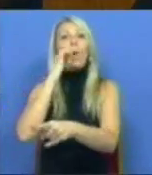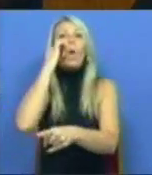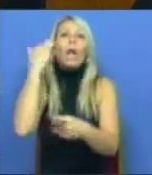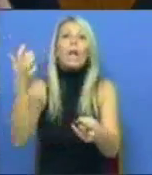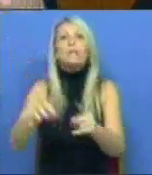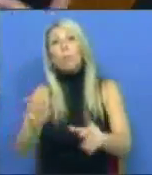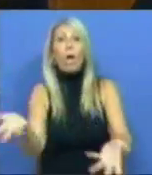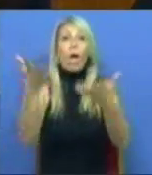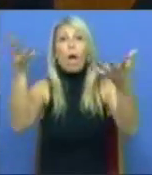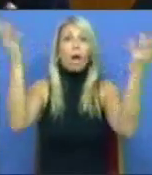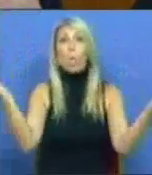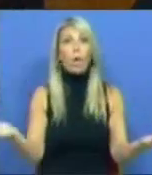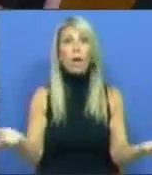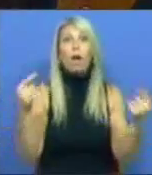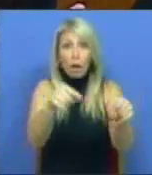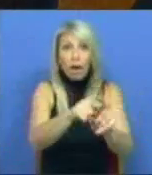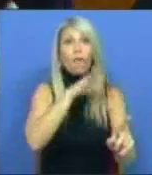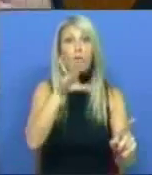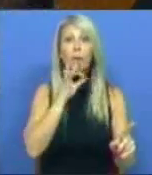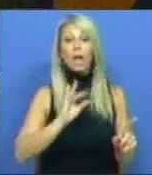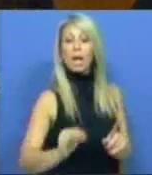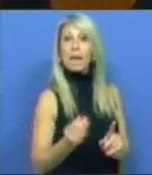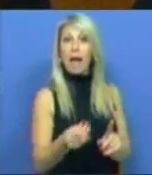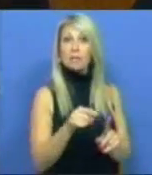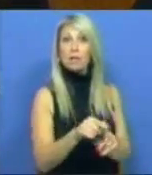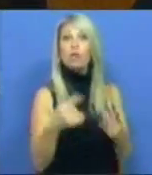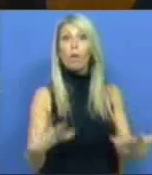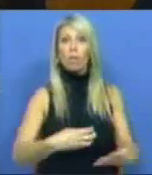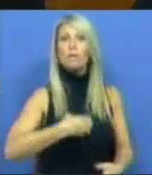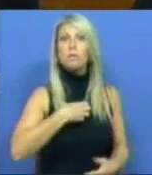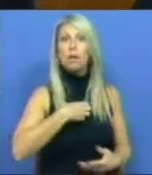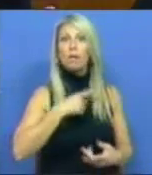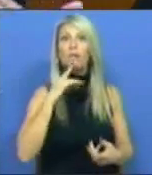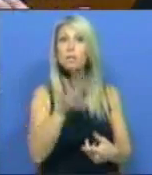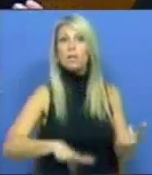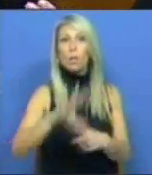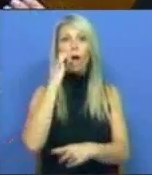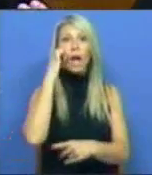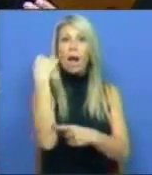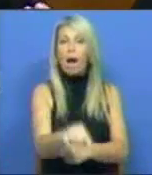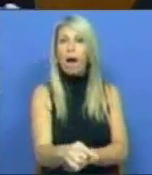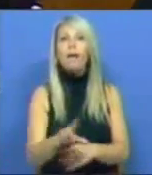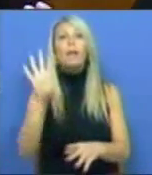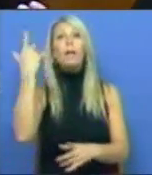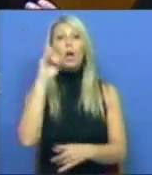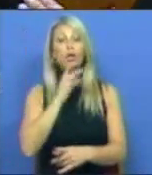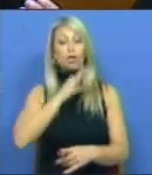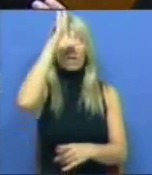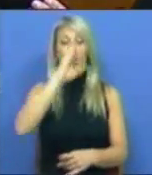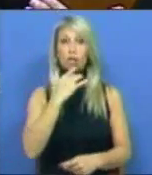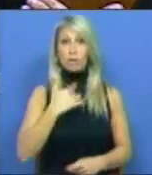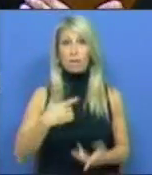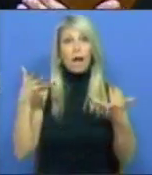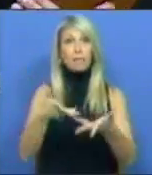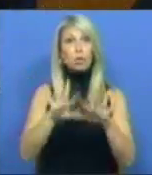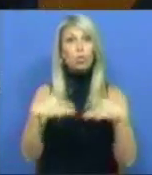as famílias, são as crianças e são as escolas que estão a viver esse momento crítico. E, portanto, quando a Sra. Ministra nos diz que a ação social escolar não